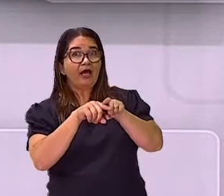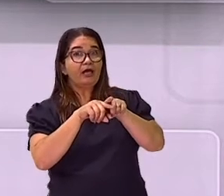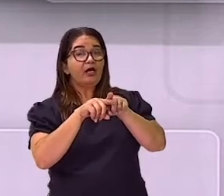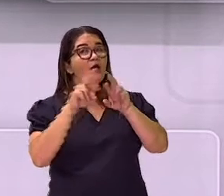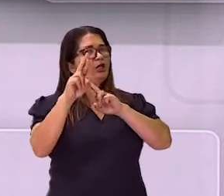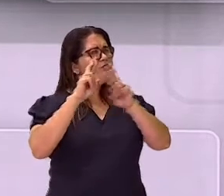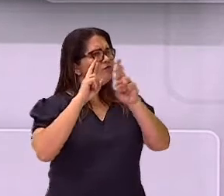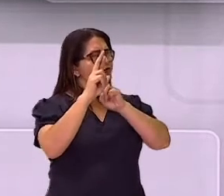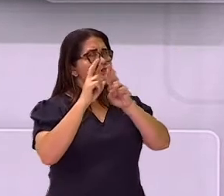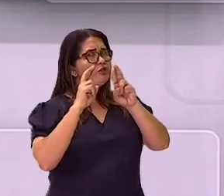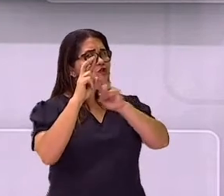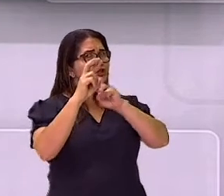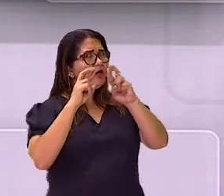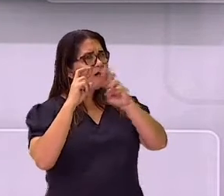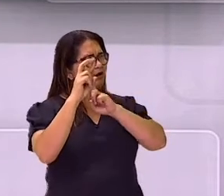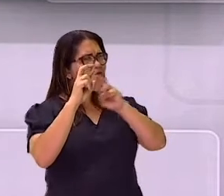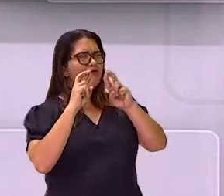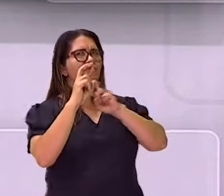os sátrapas,